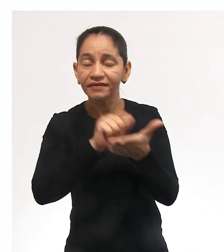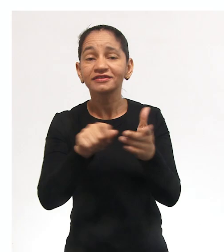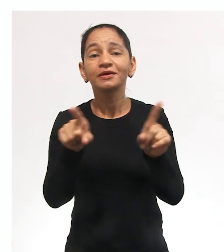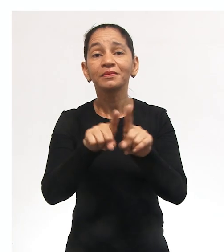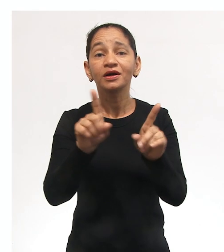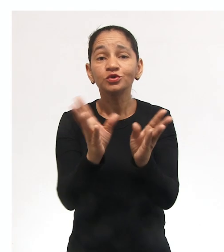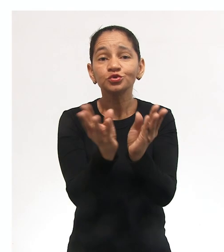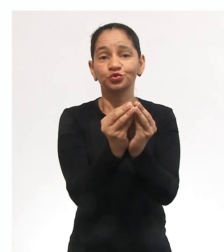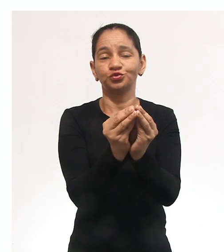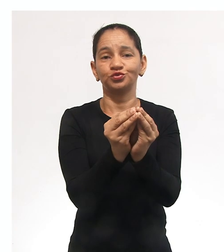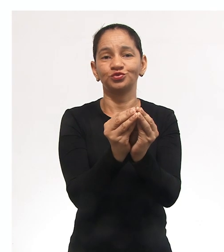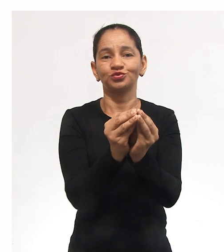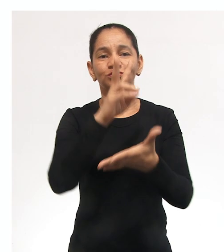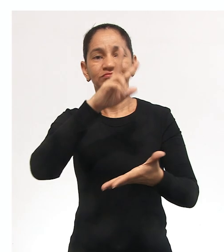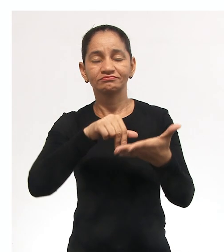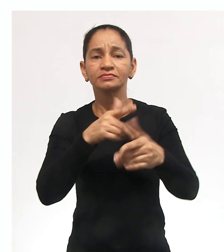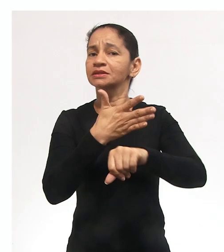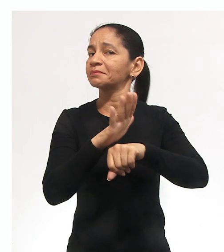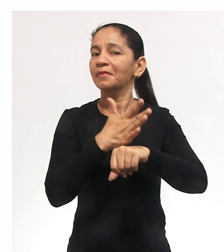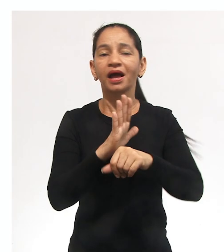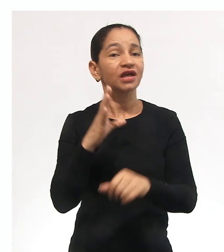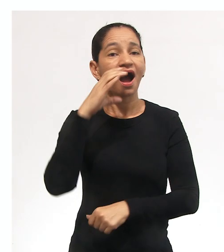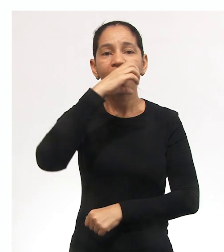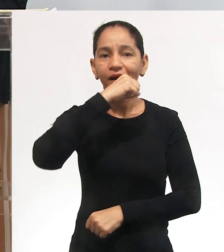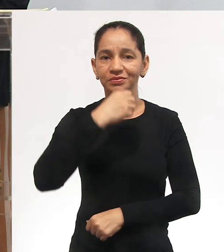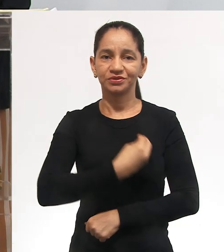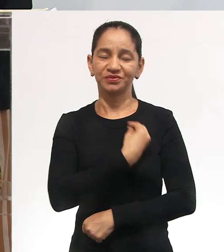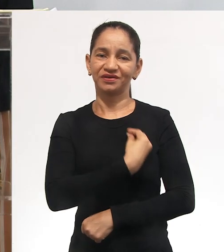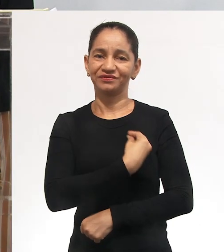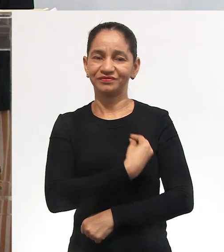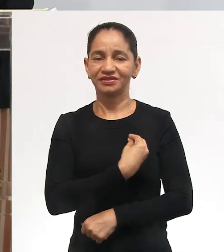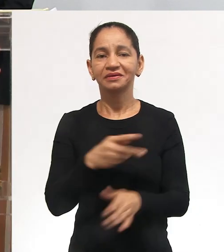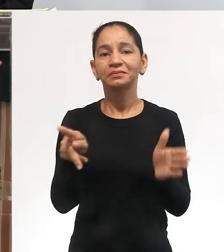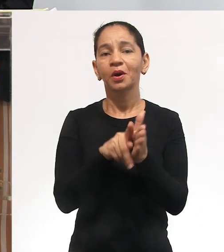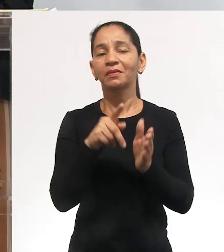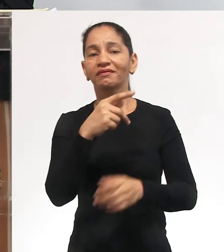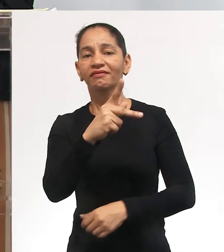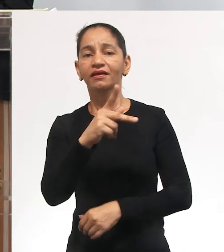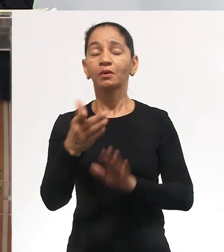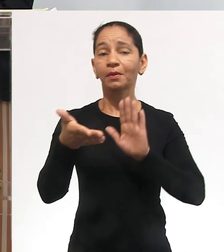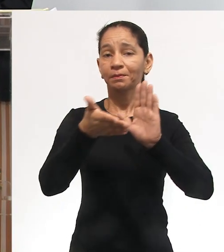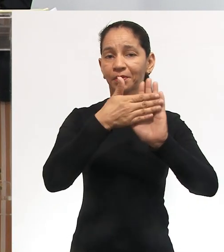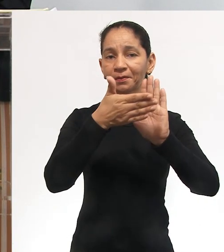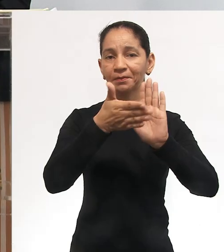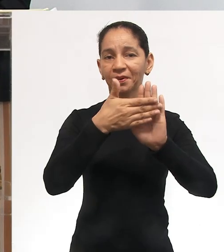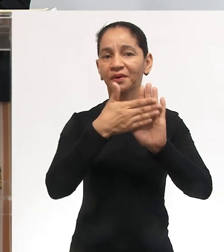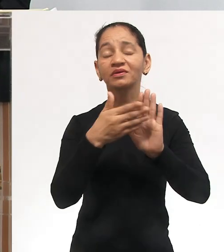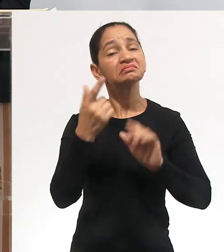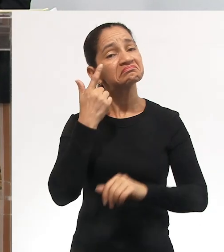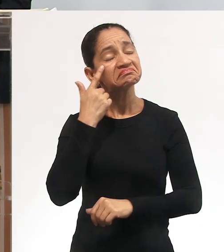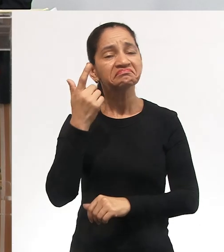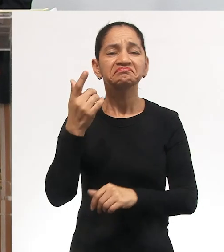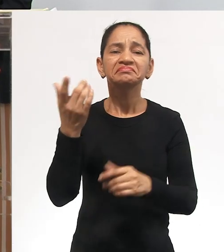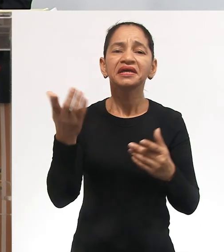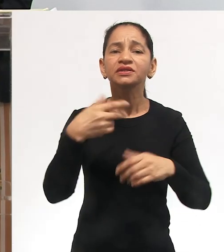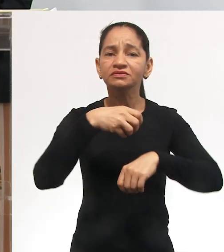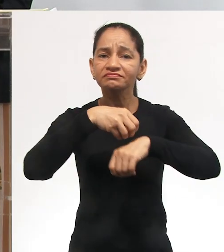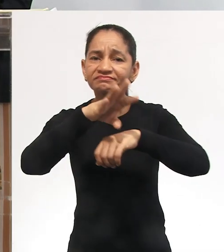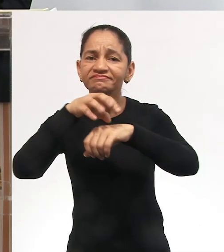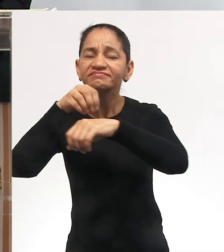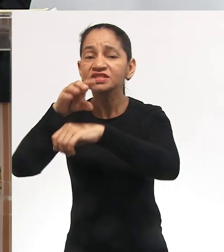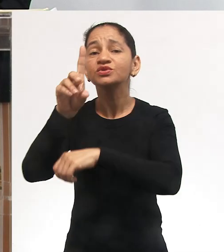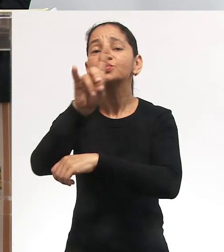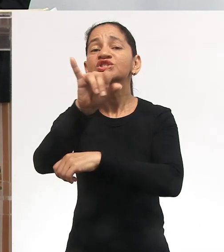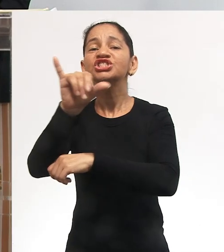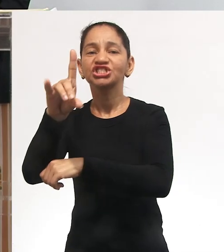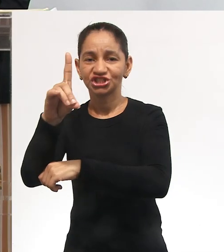leitura têm funções práticas e reflexivas. Uma proposta que eu digo para vocês